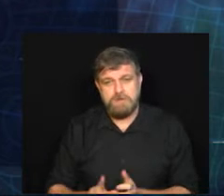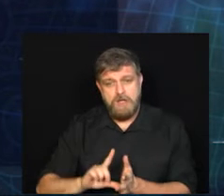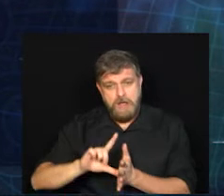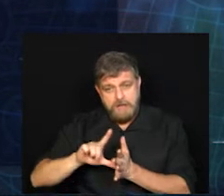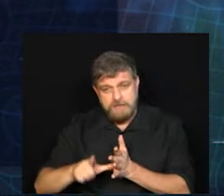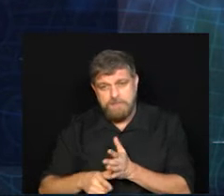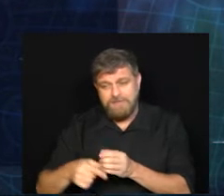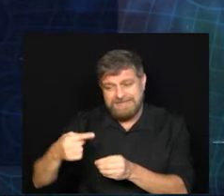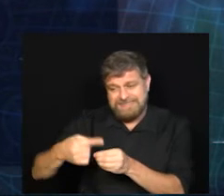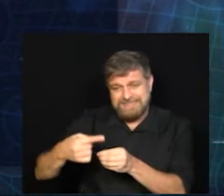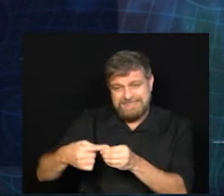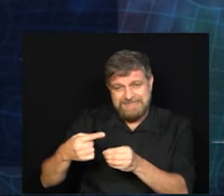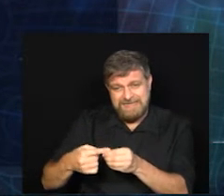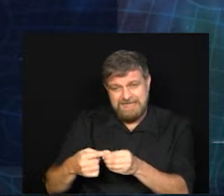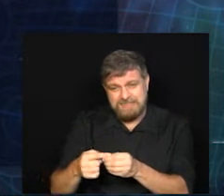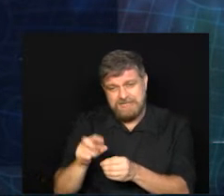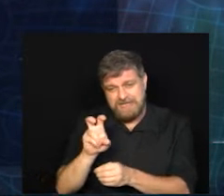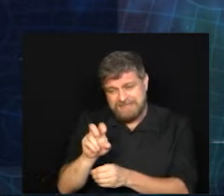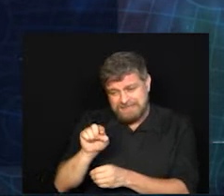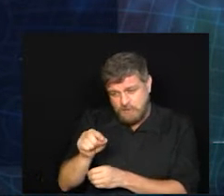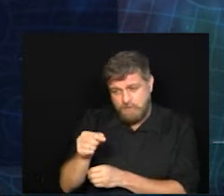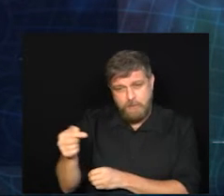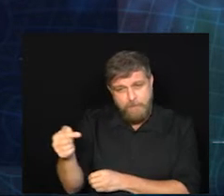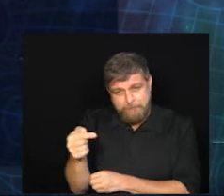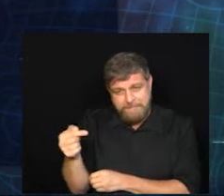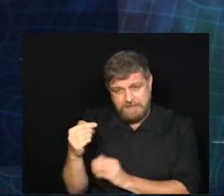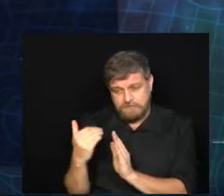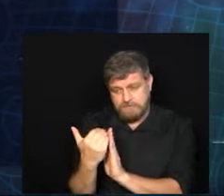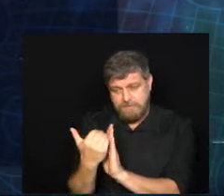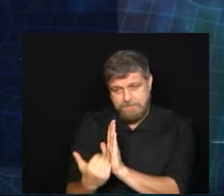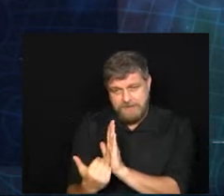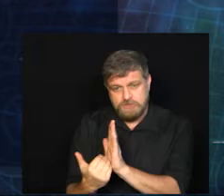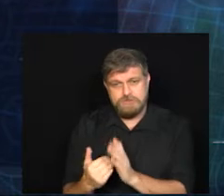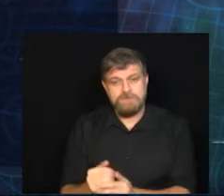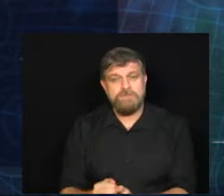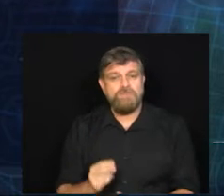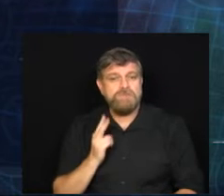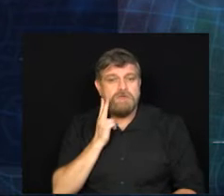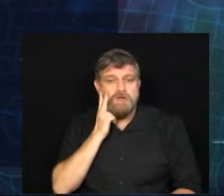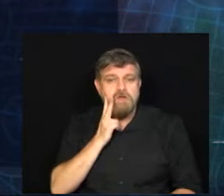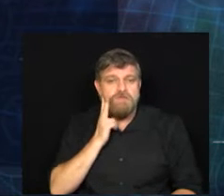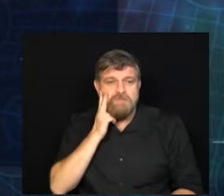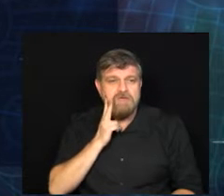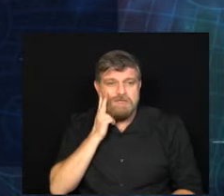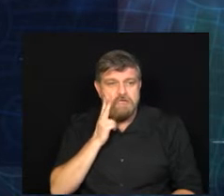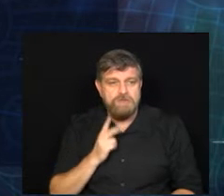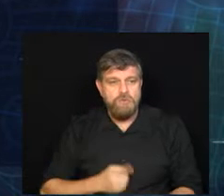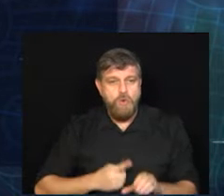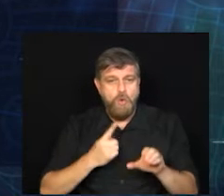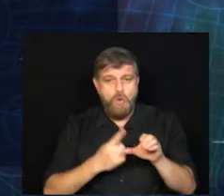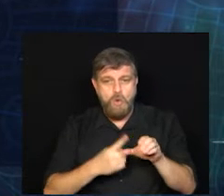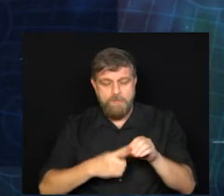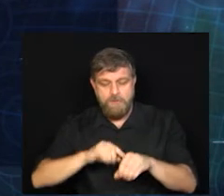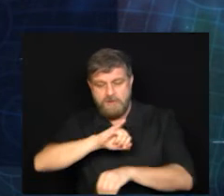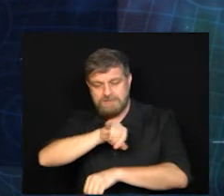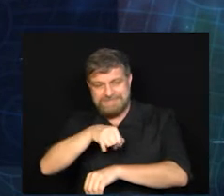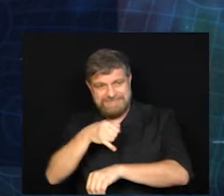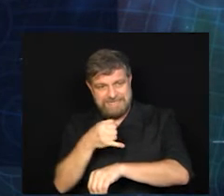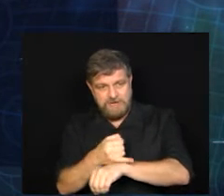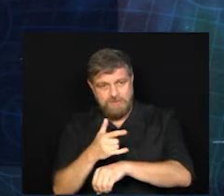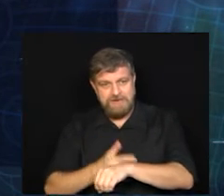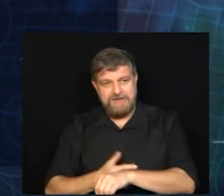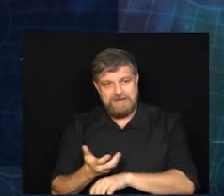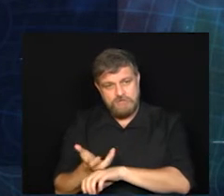5.435. Na sequência, cidades com menos de 5 mil casos. Vinhedo, depois aparecem Cosmópolis, Jaguariúna,